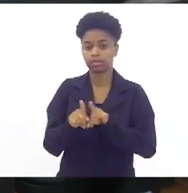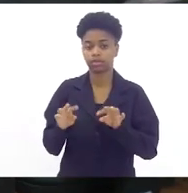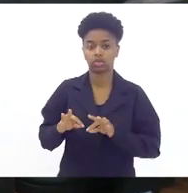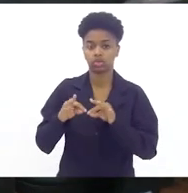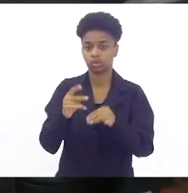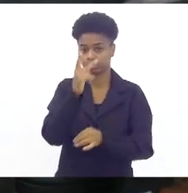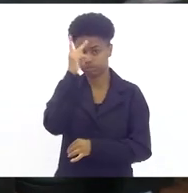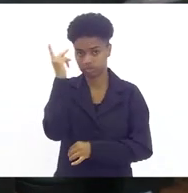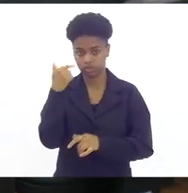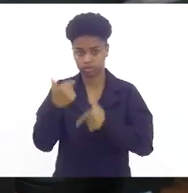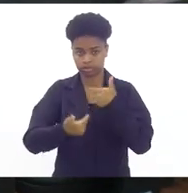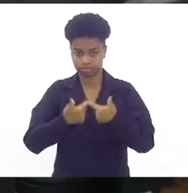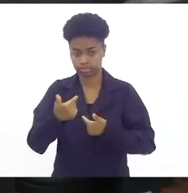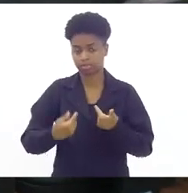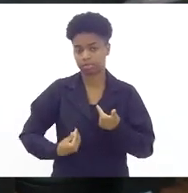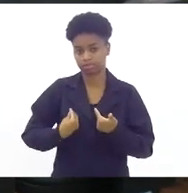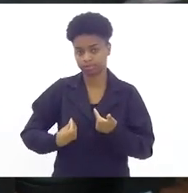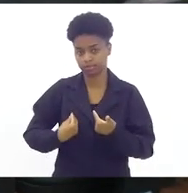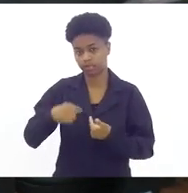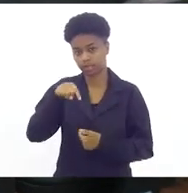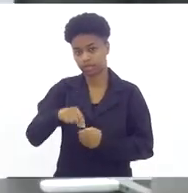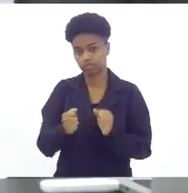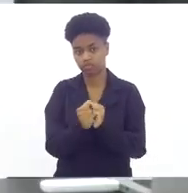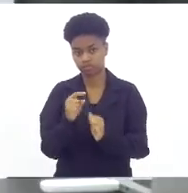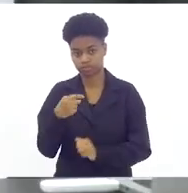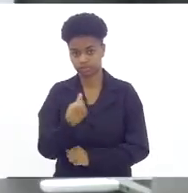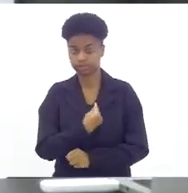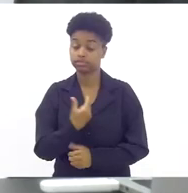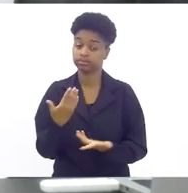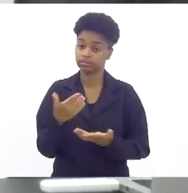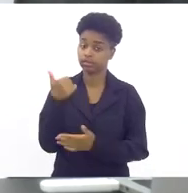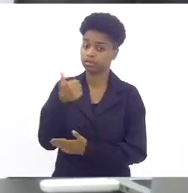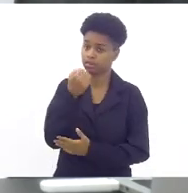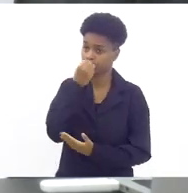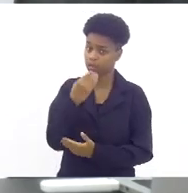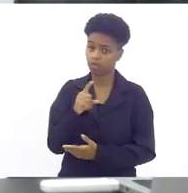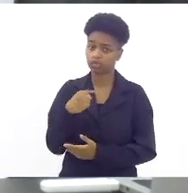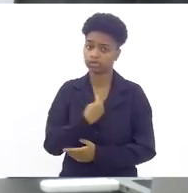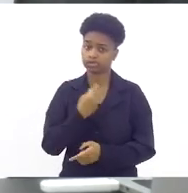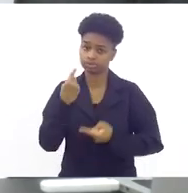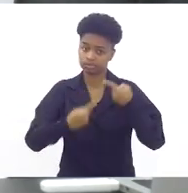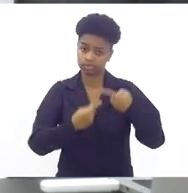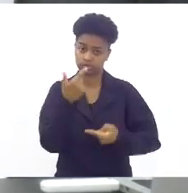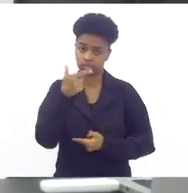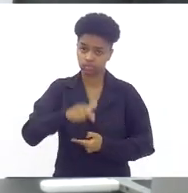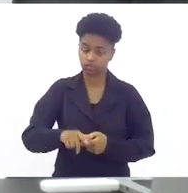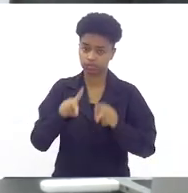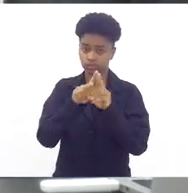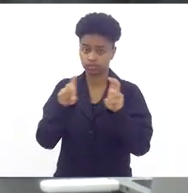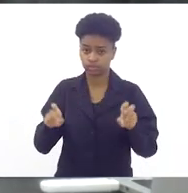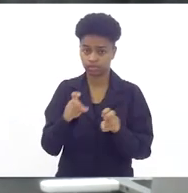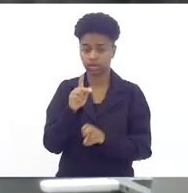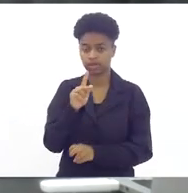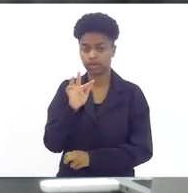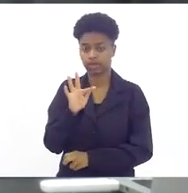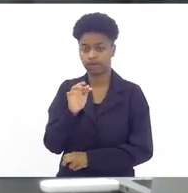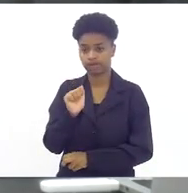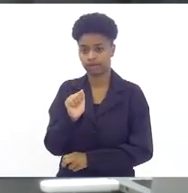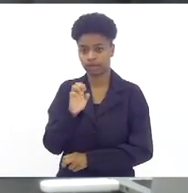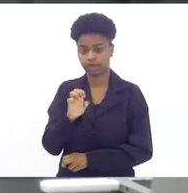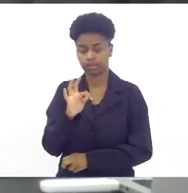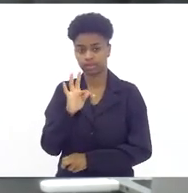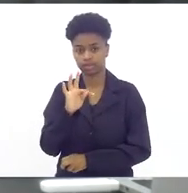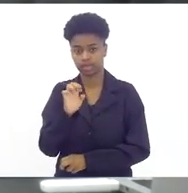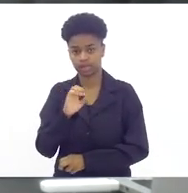presentes aqui conosco primeiro que bom a gente retomar o debate sobre a Faetec a comissão de ciências